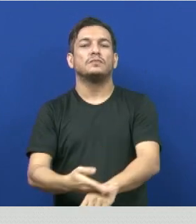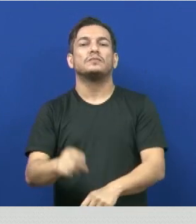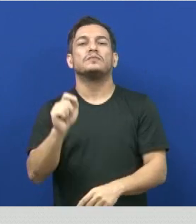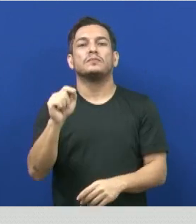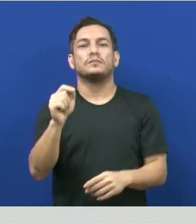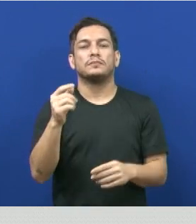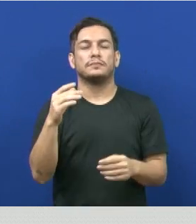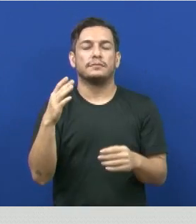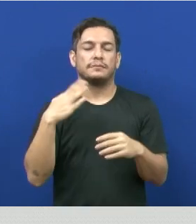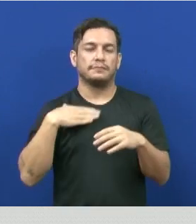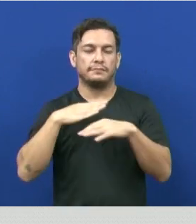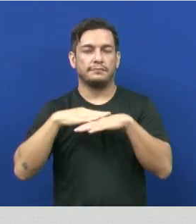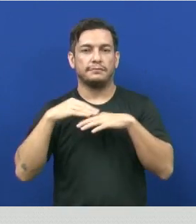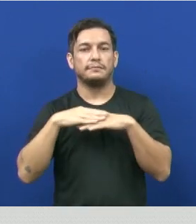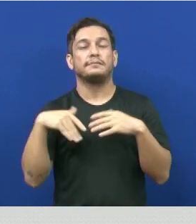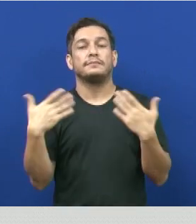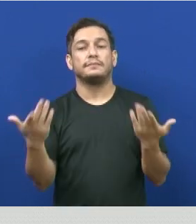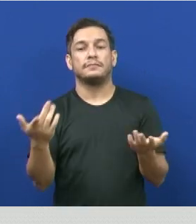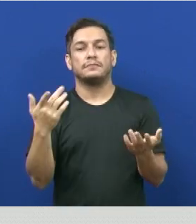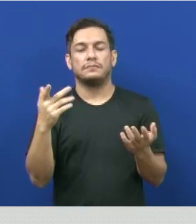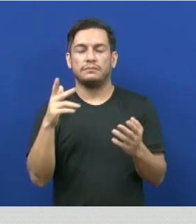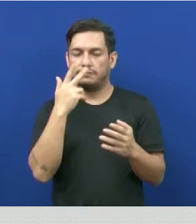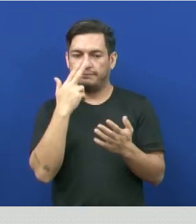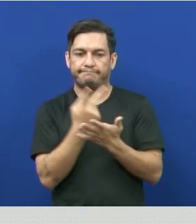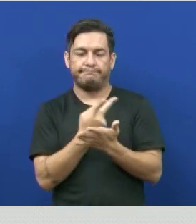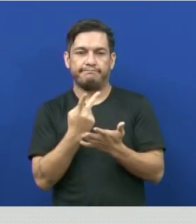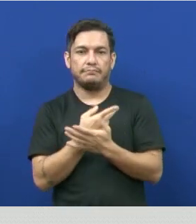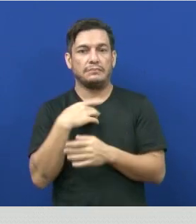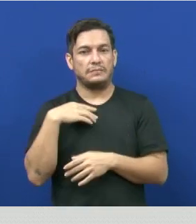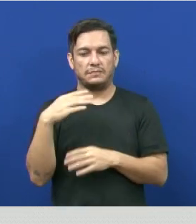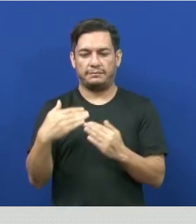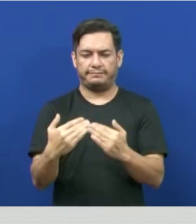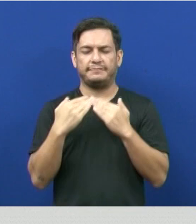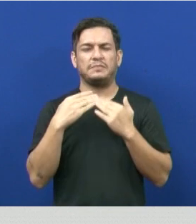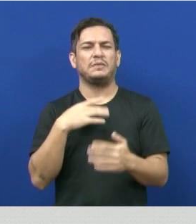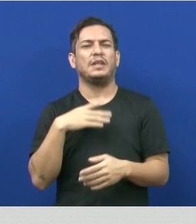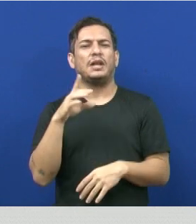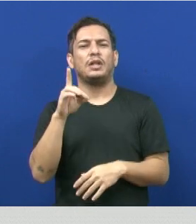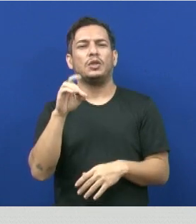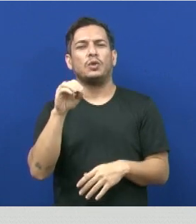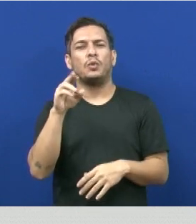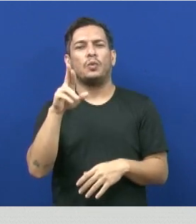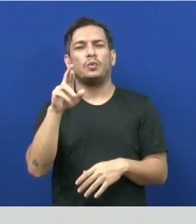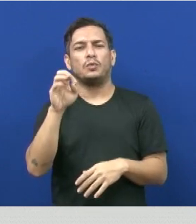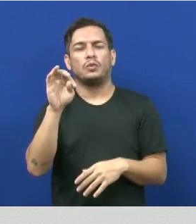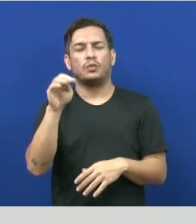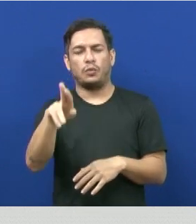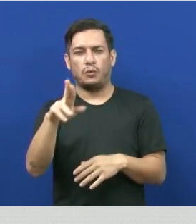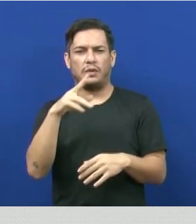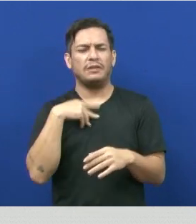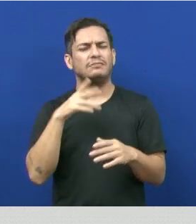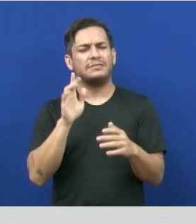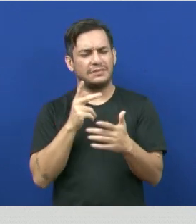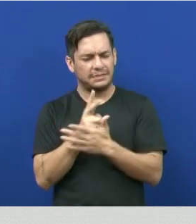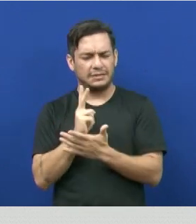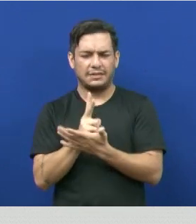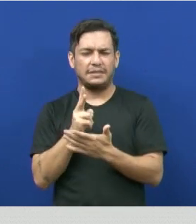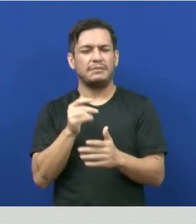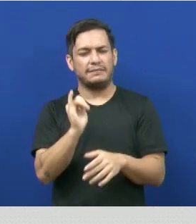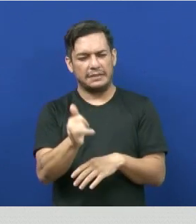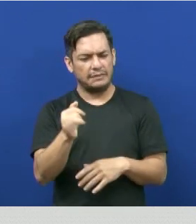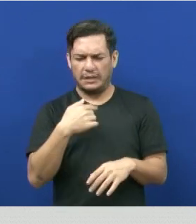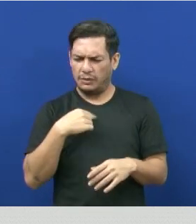costume de me dado o tratamento aliás indevido de doutor cansei de adverti-lo que não era doutor